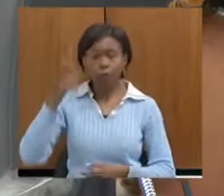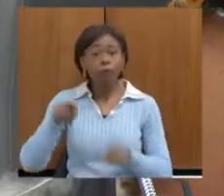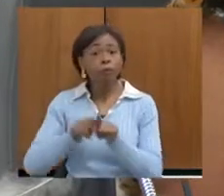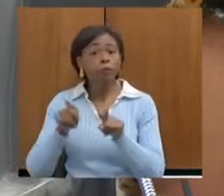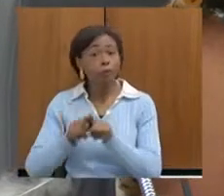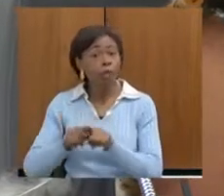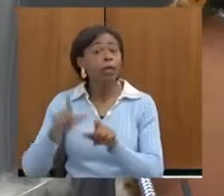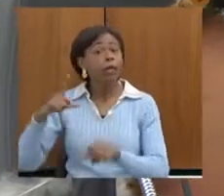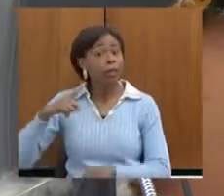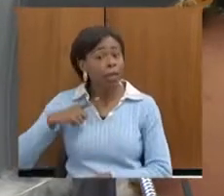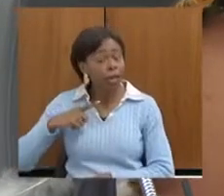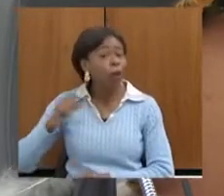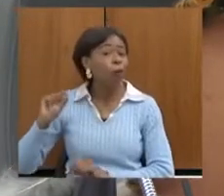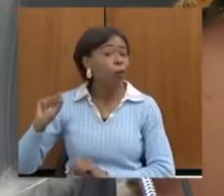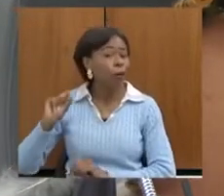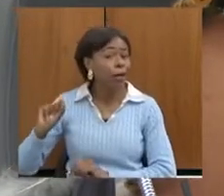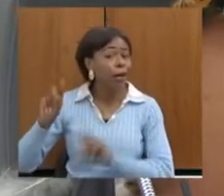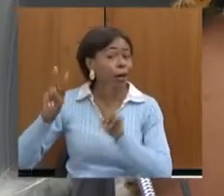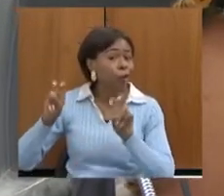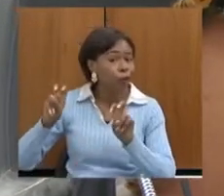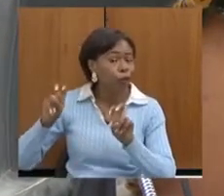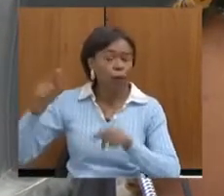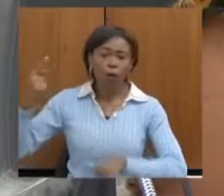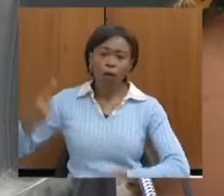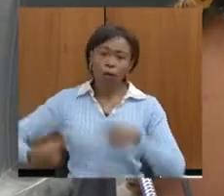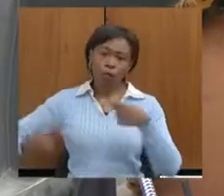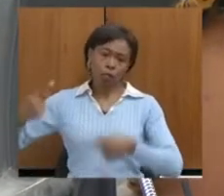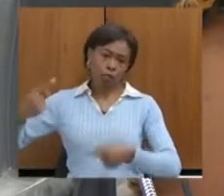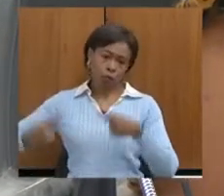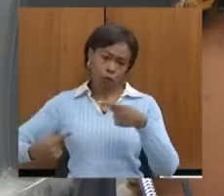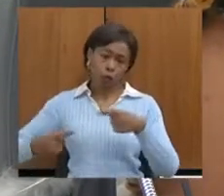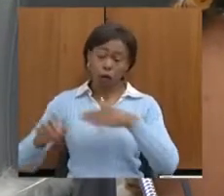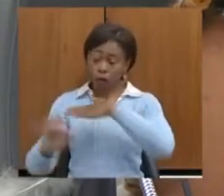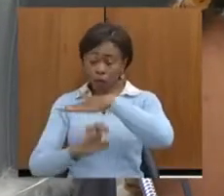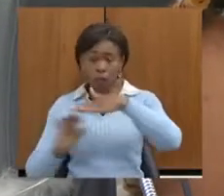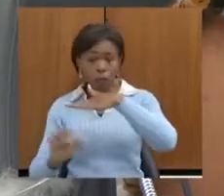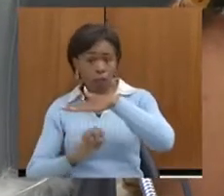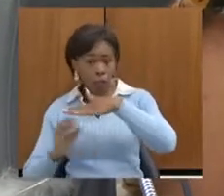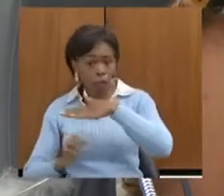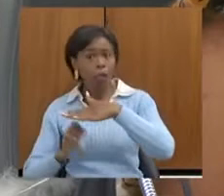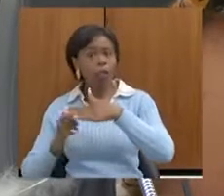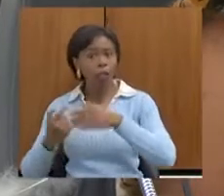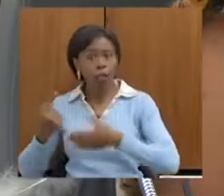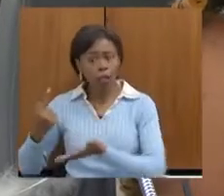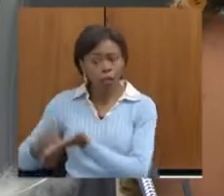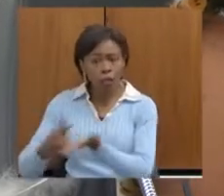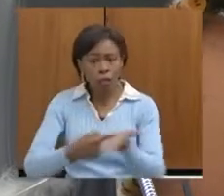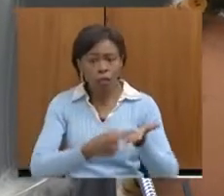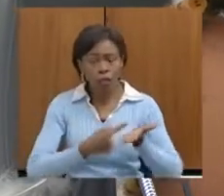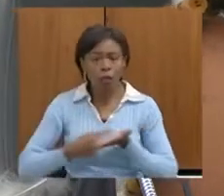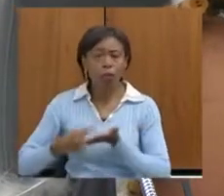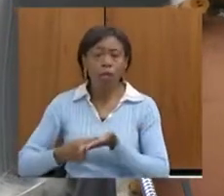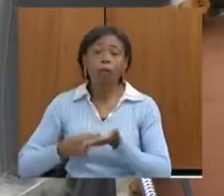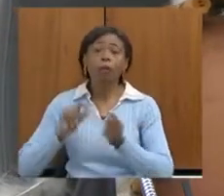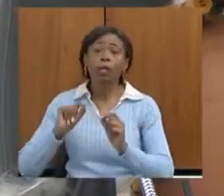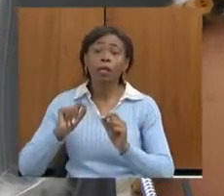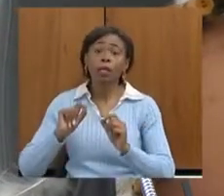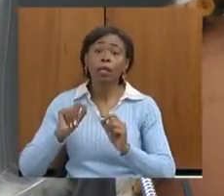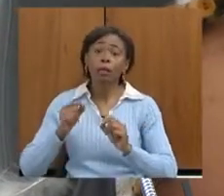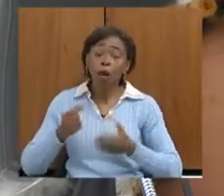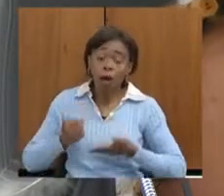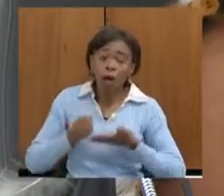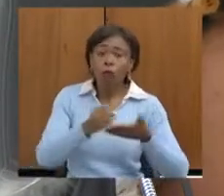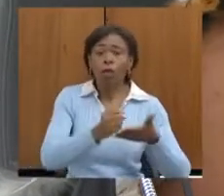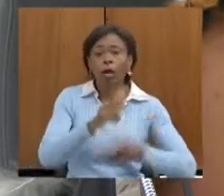político as empresas se organizaram e vem se organizando para enfrentar os atingidos